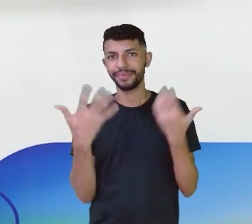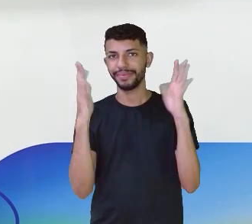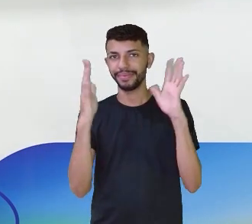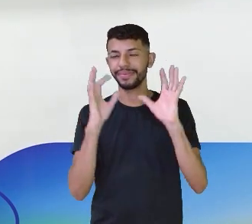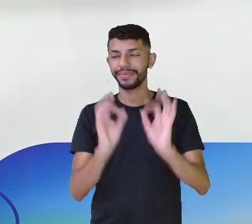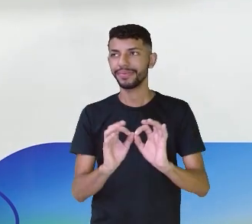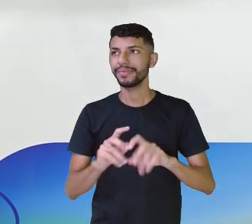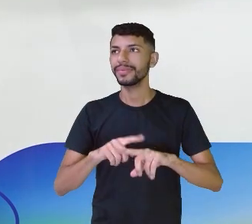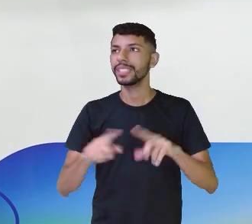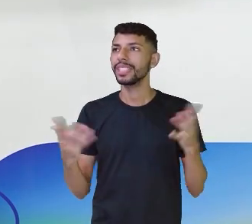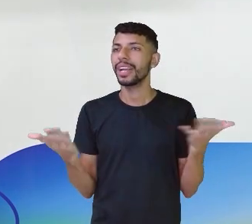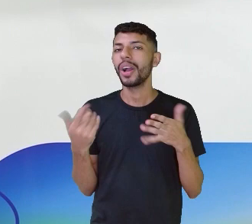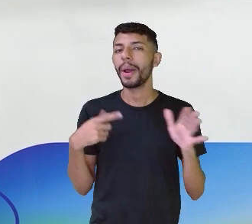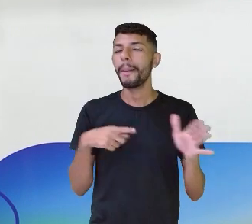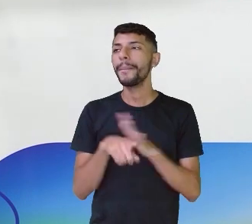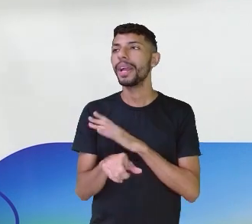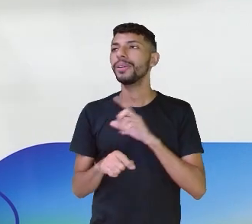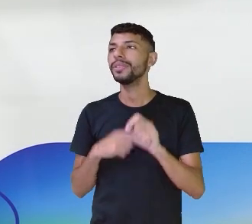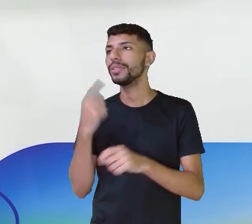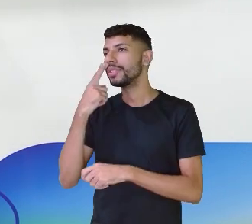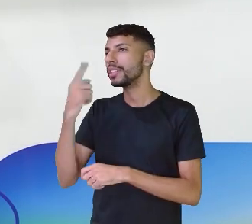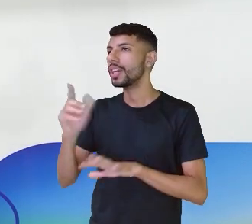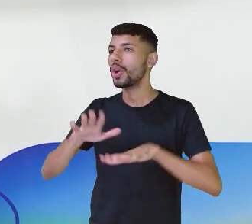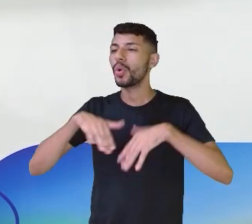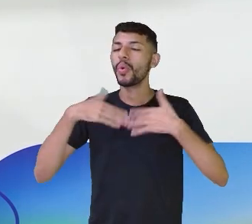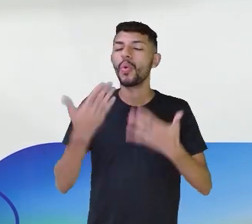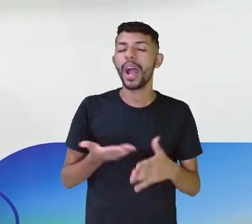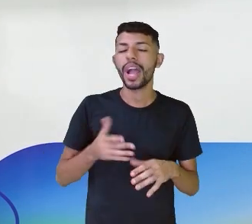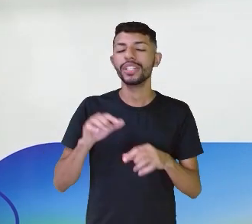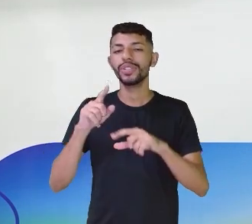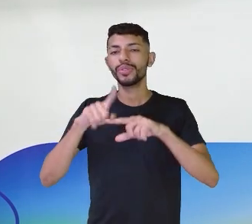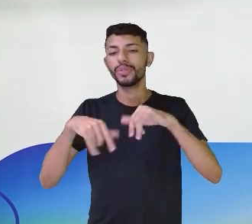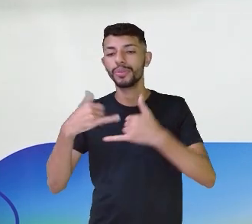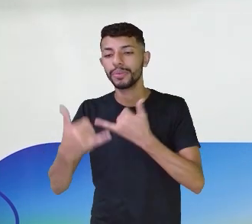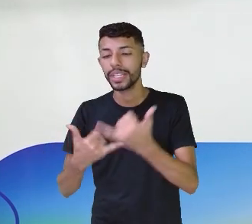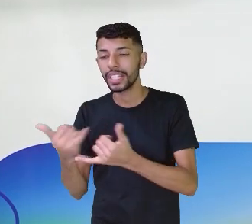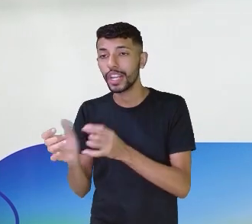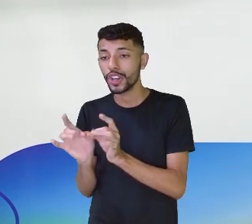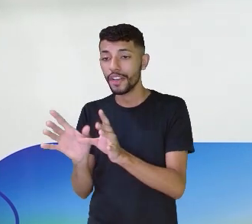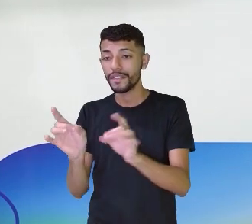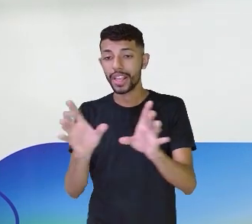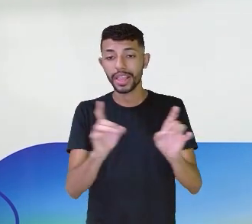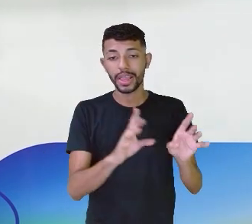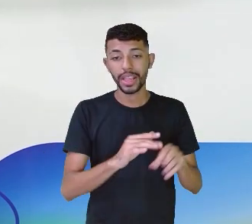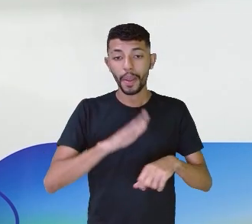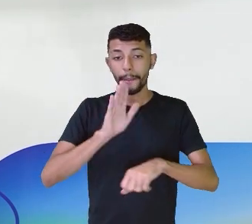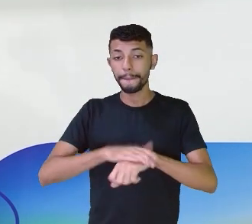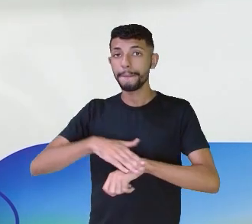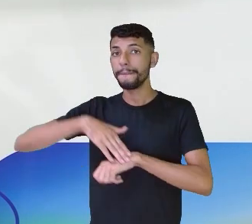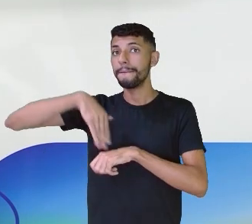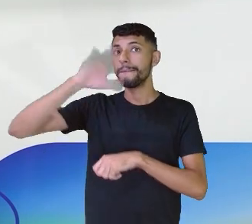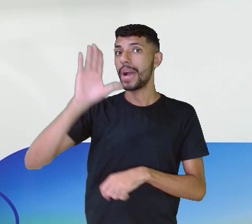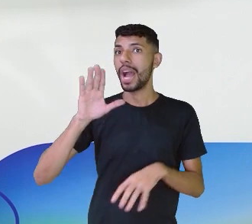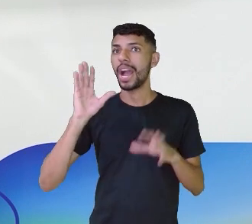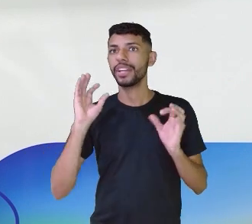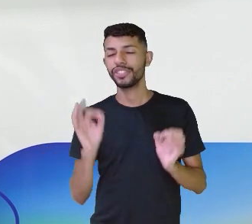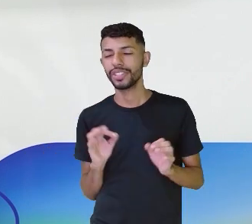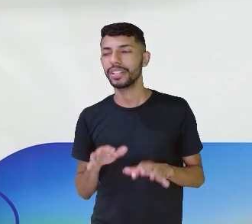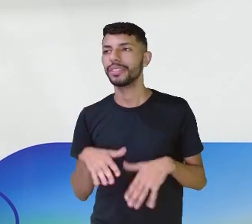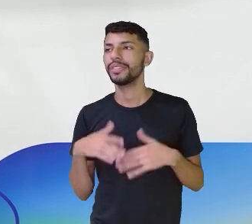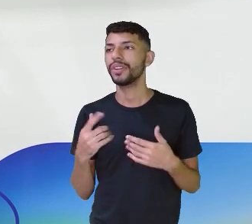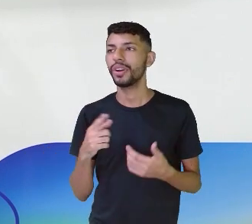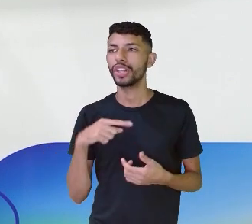saber, quinto ano, quais foram os brinquedos mais vendidos? Responde para mim. A gente já respondeu